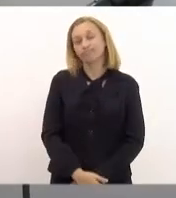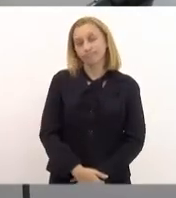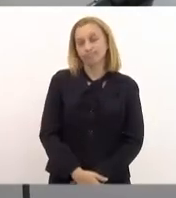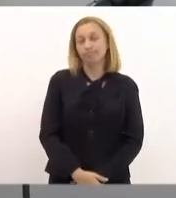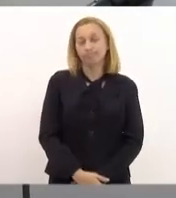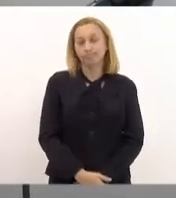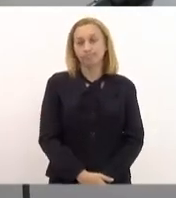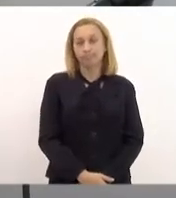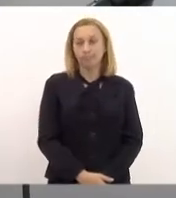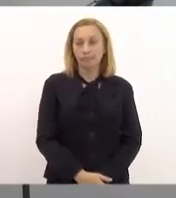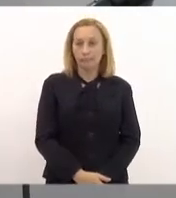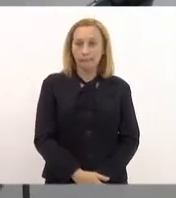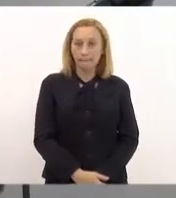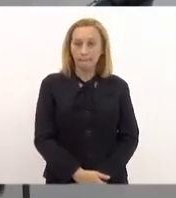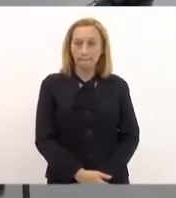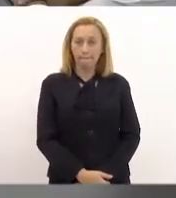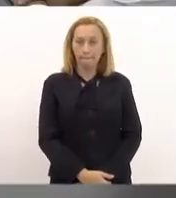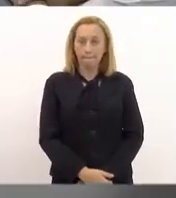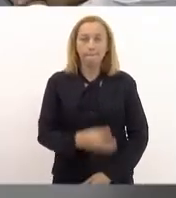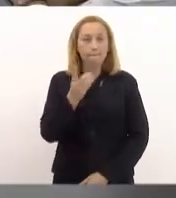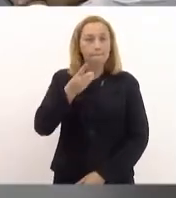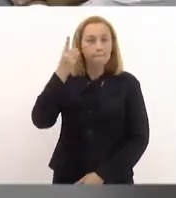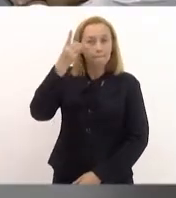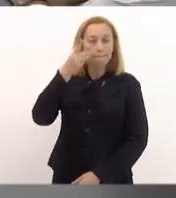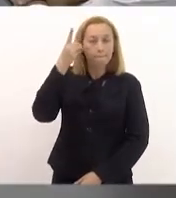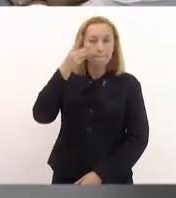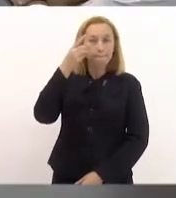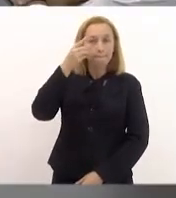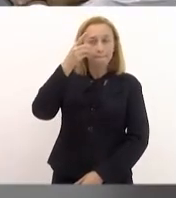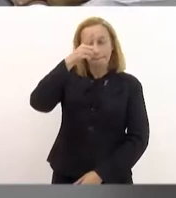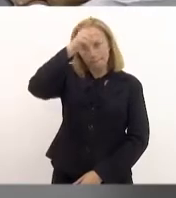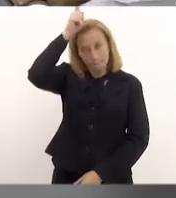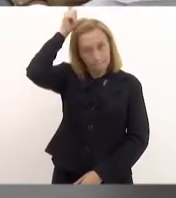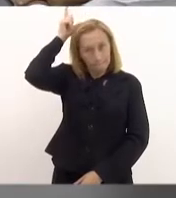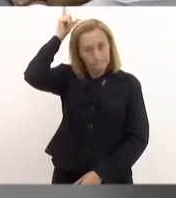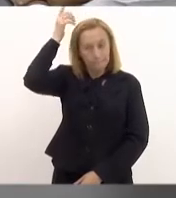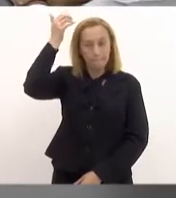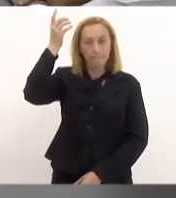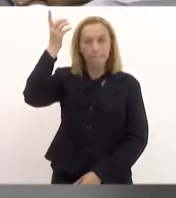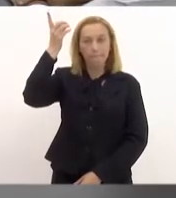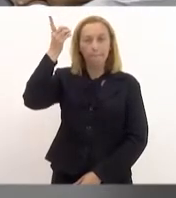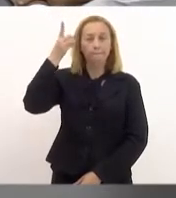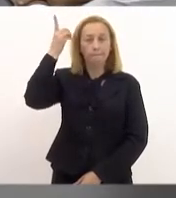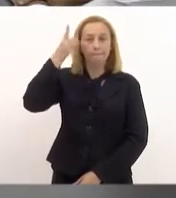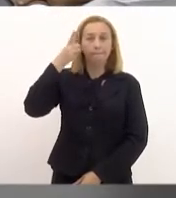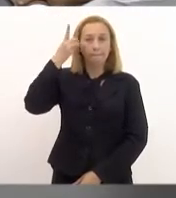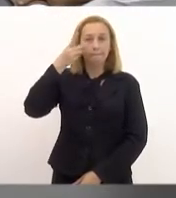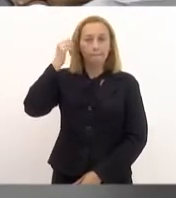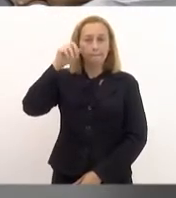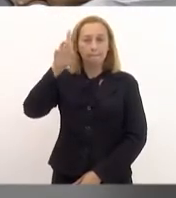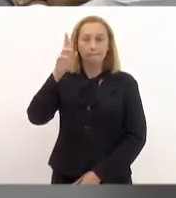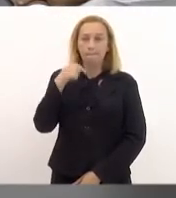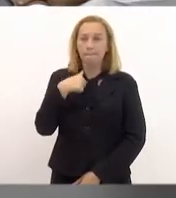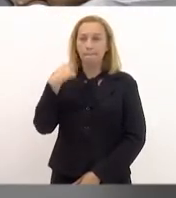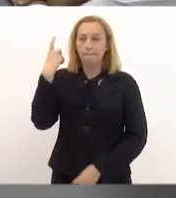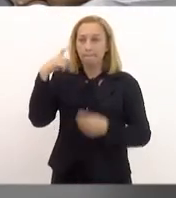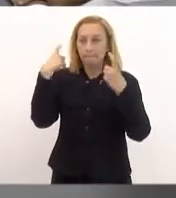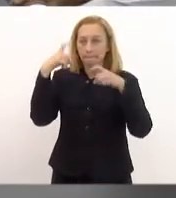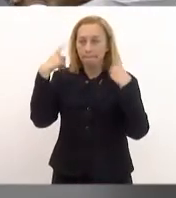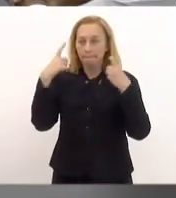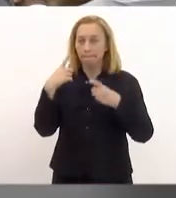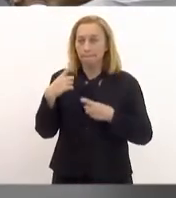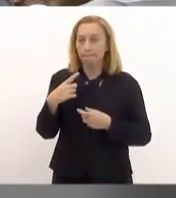Ok, deixa eu fazer um... Deputado Elimar. Não. O que acontece... de certa forma, eu estou preocupado com o